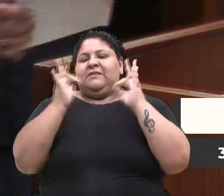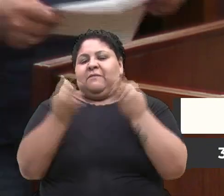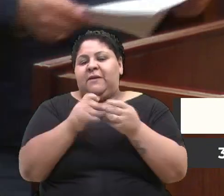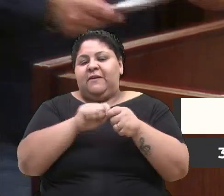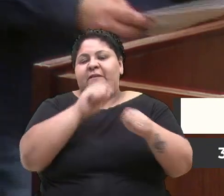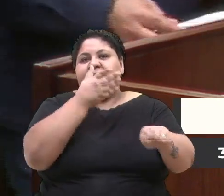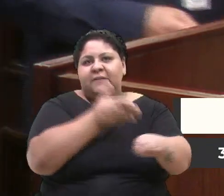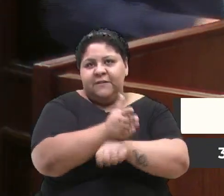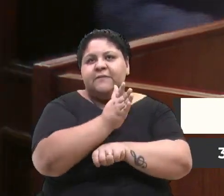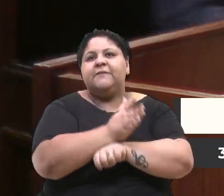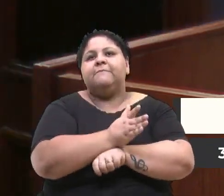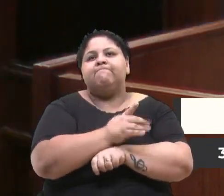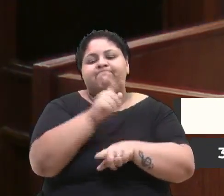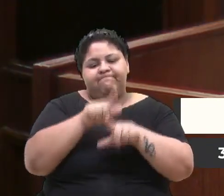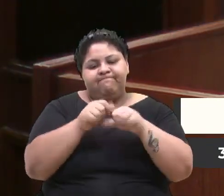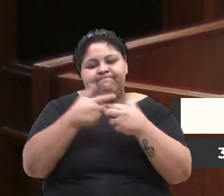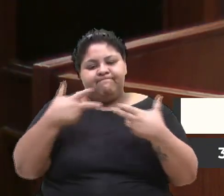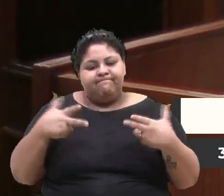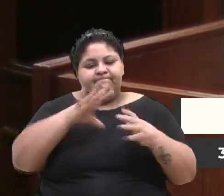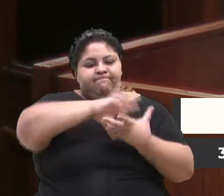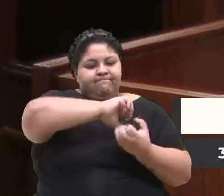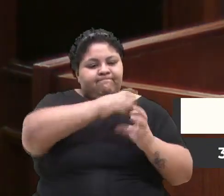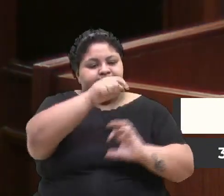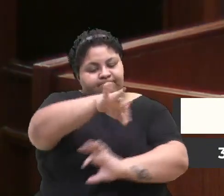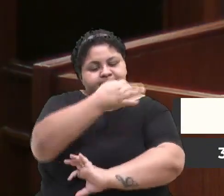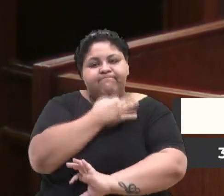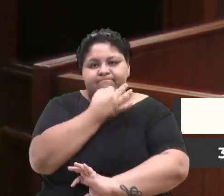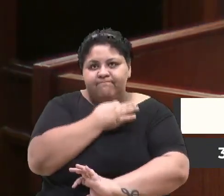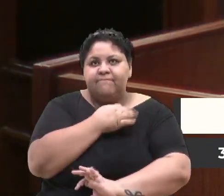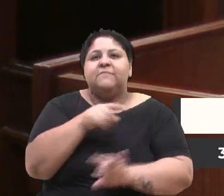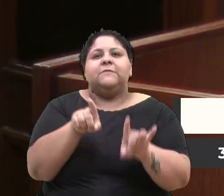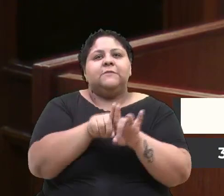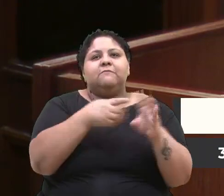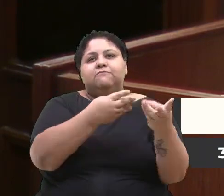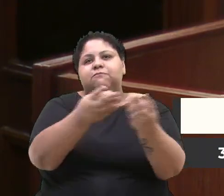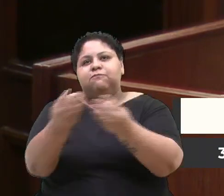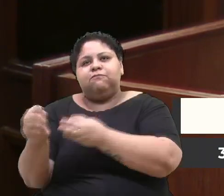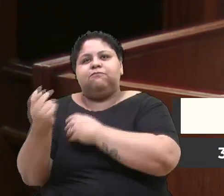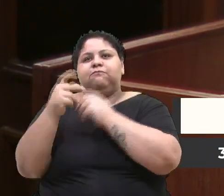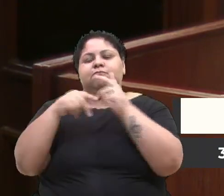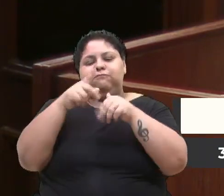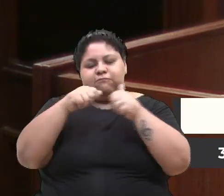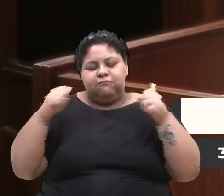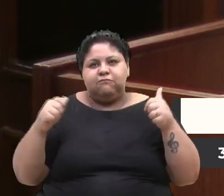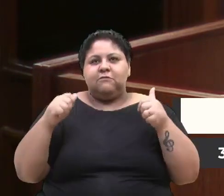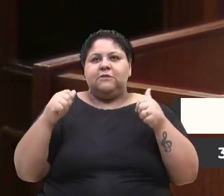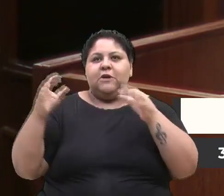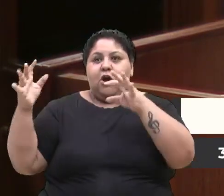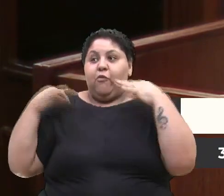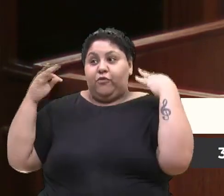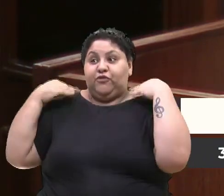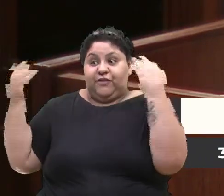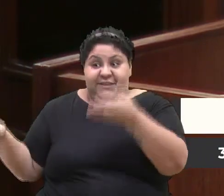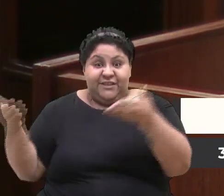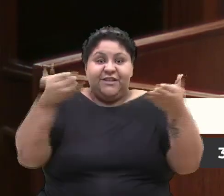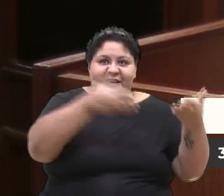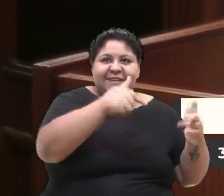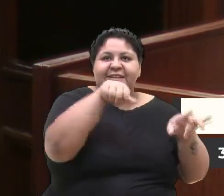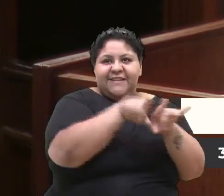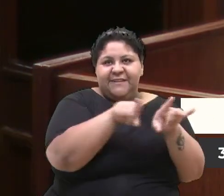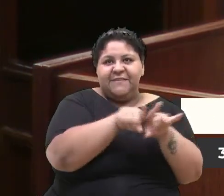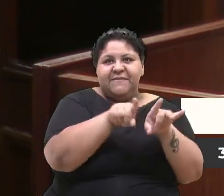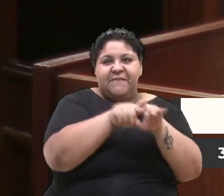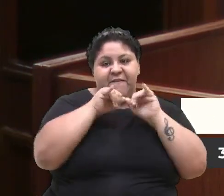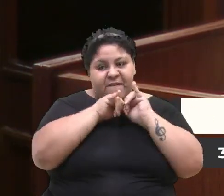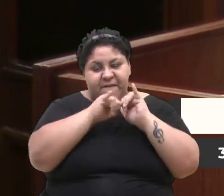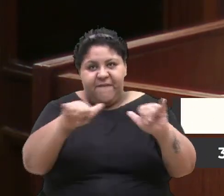envolvidas nessas atividades do artesanato caxiense. Vai ter bastante lembrança de Caxias para os turistas que estão chegando. Já vamos fazer a